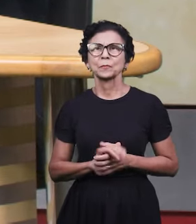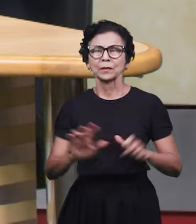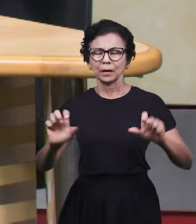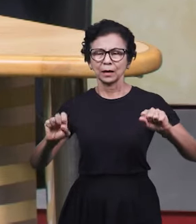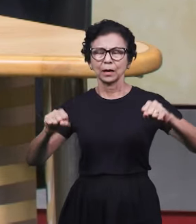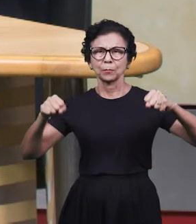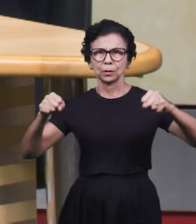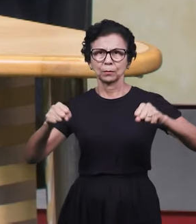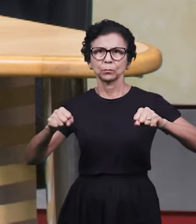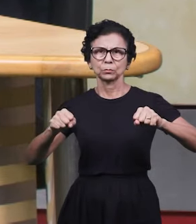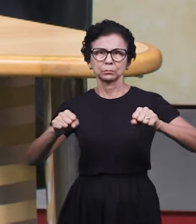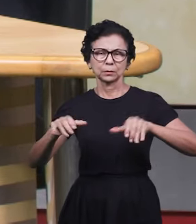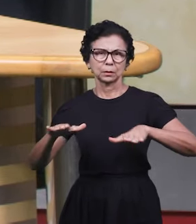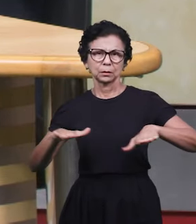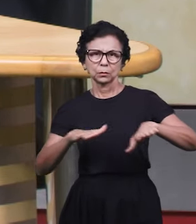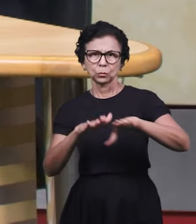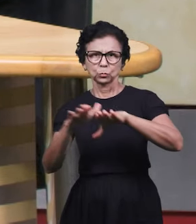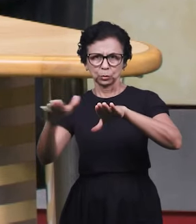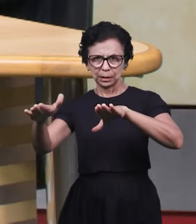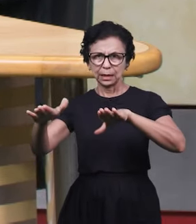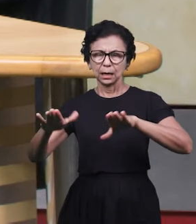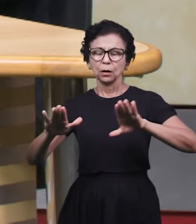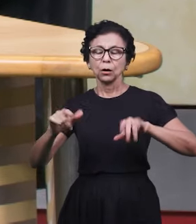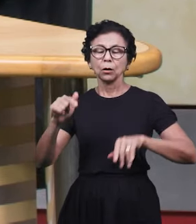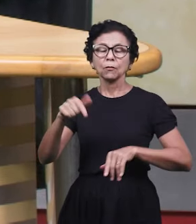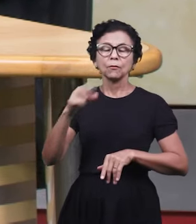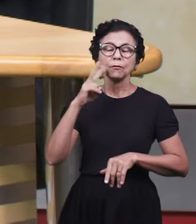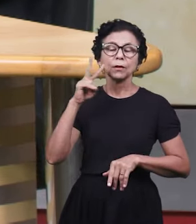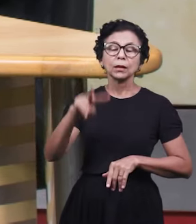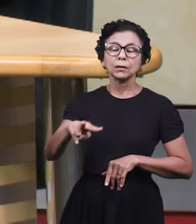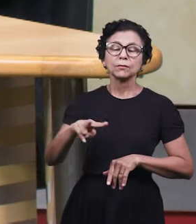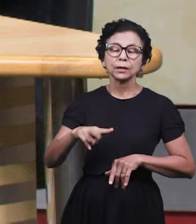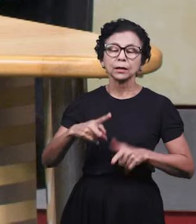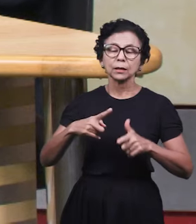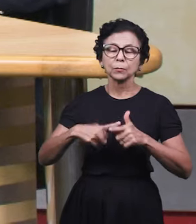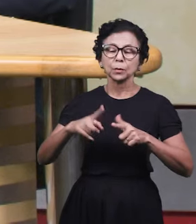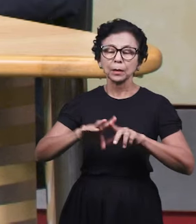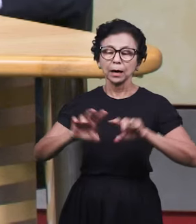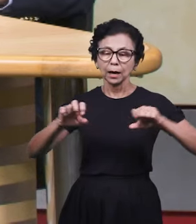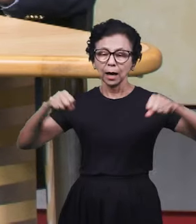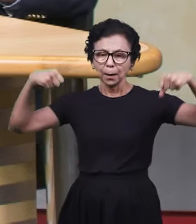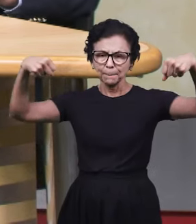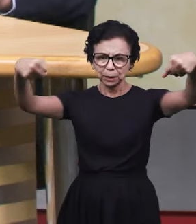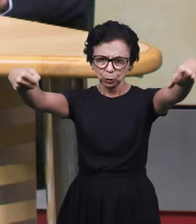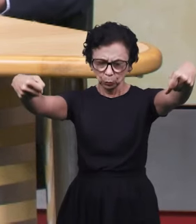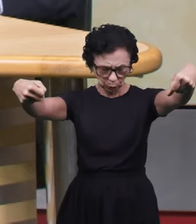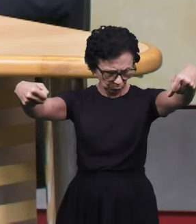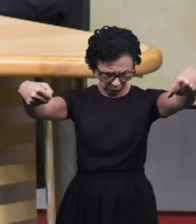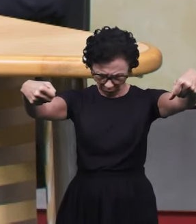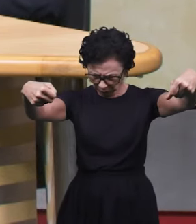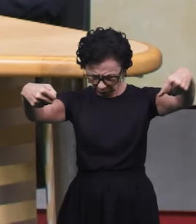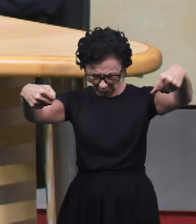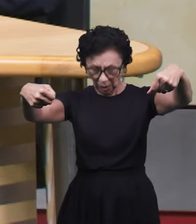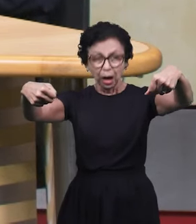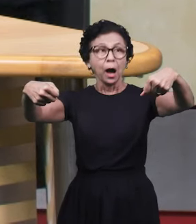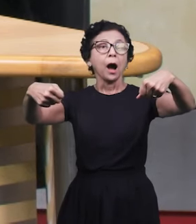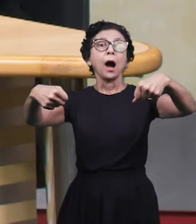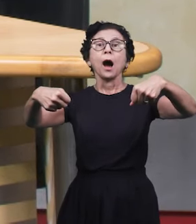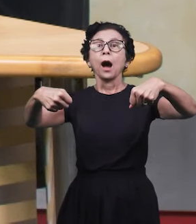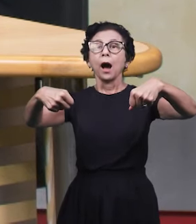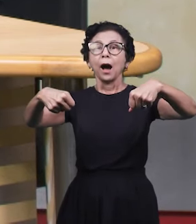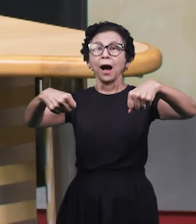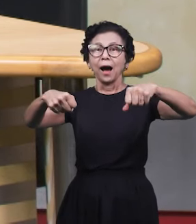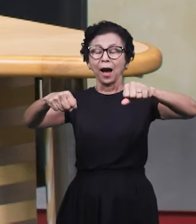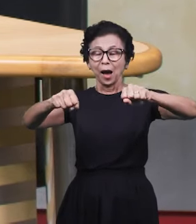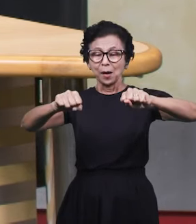certo. Ele foi, fechou a porta. Tá. Do motor, foi, ligou o carro pegou os 2 jovens. O que aconteceu? Ele contou para os jovens. Aí os 2